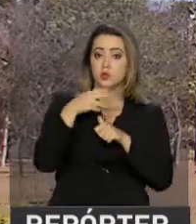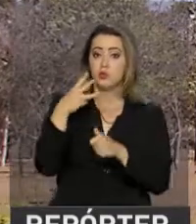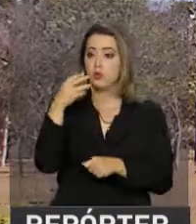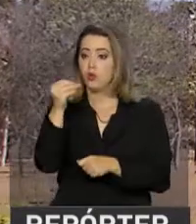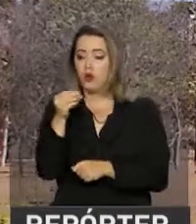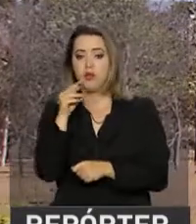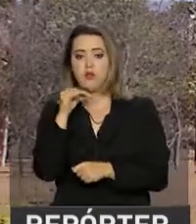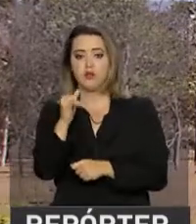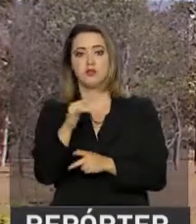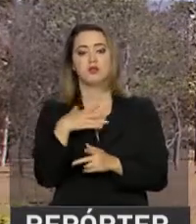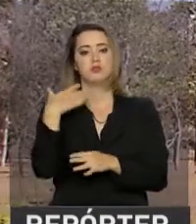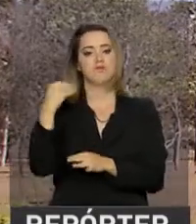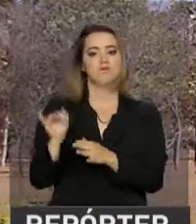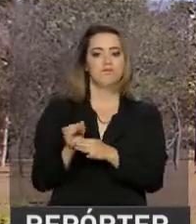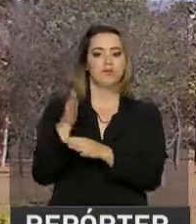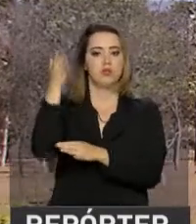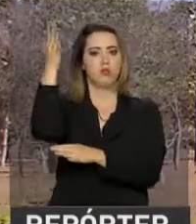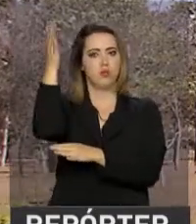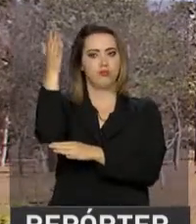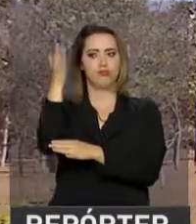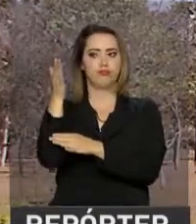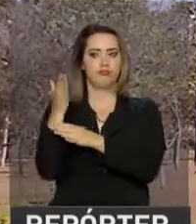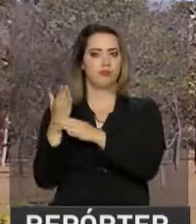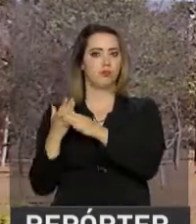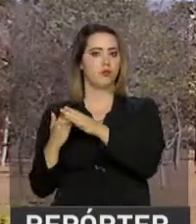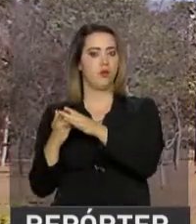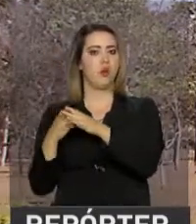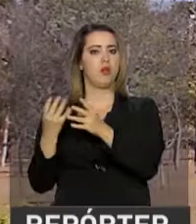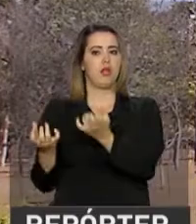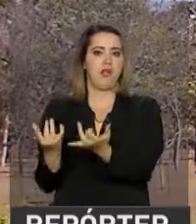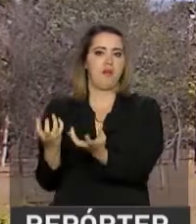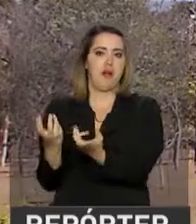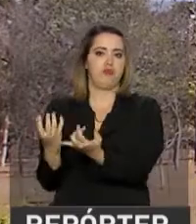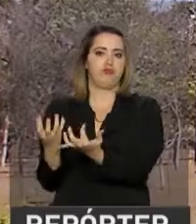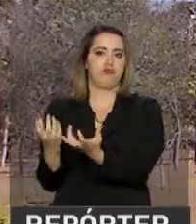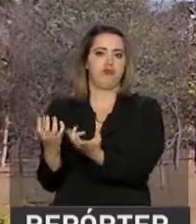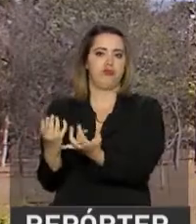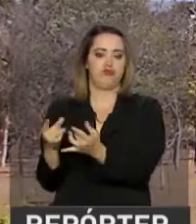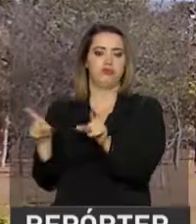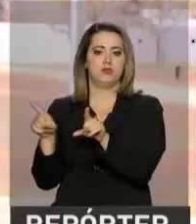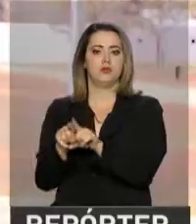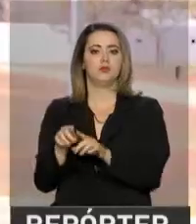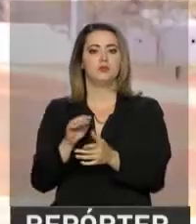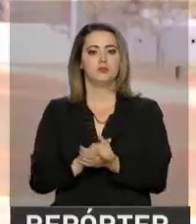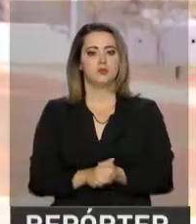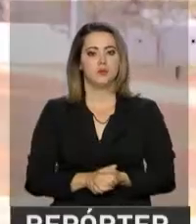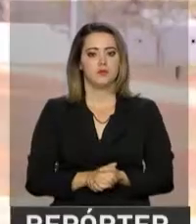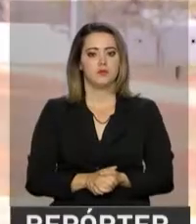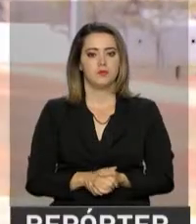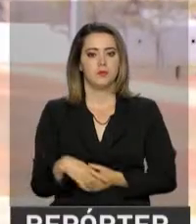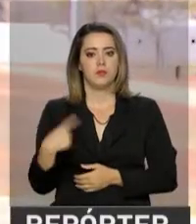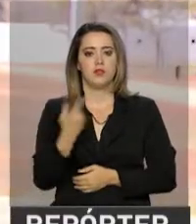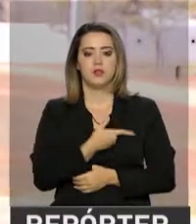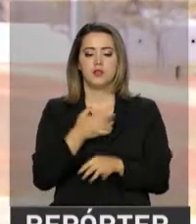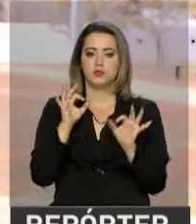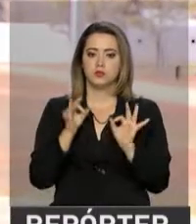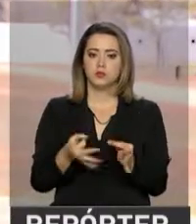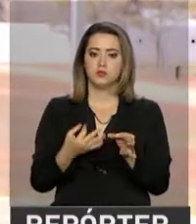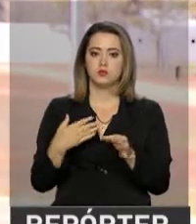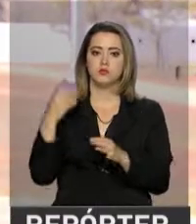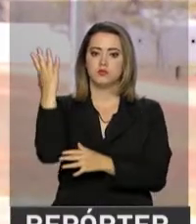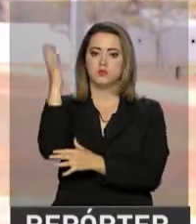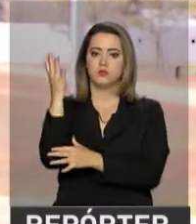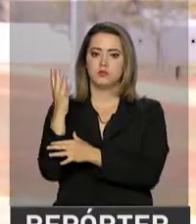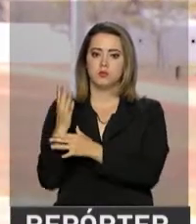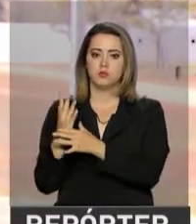dias. A bandeira retirada, então, é incinerada pelo Corpo de Bombeiros Militar do Distrito Federal. A gente garante que a bandeira vai